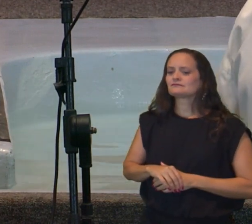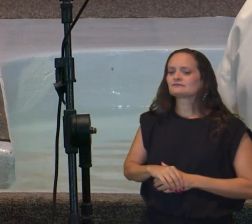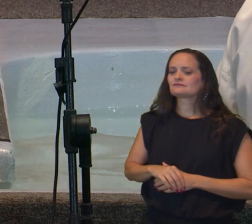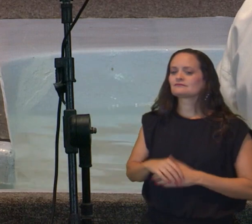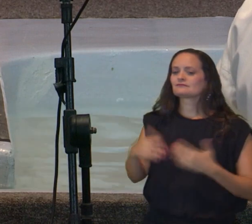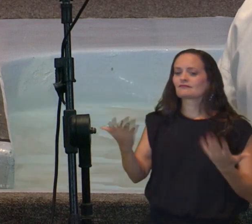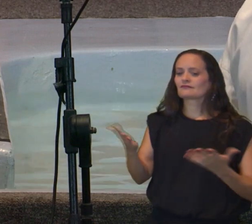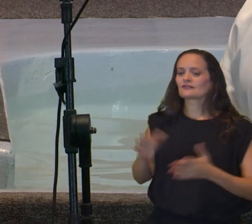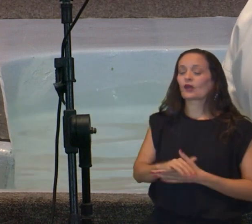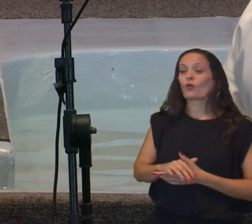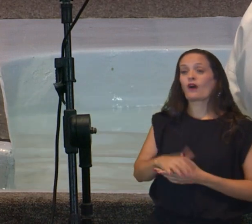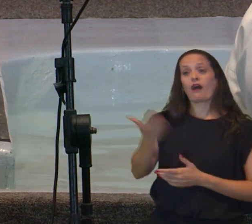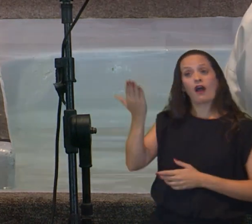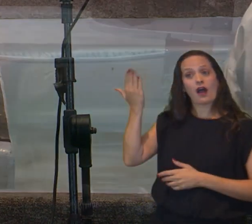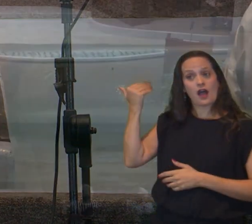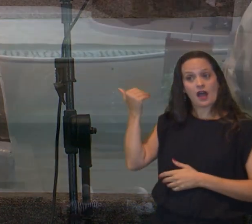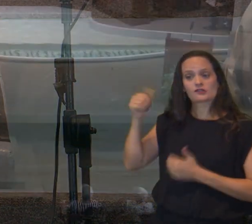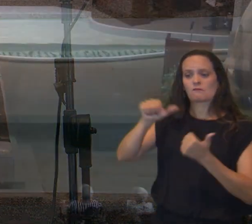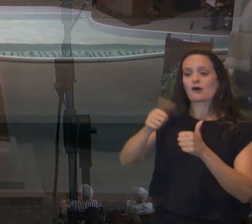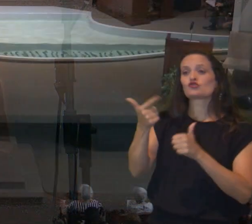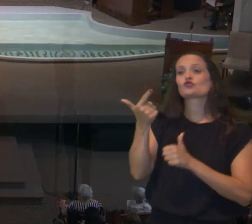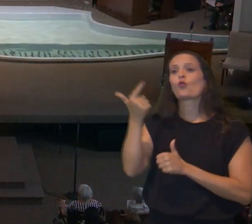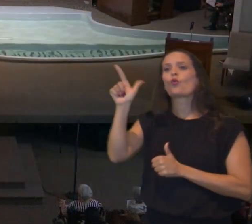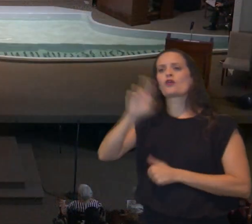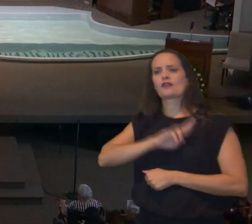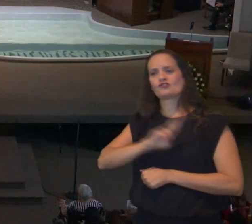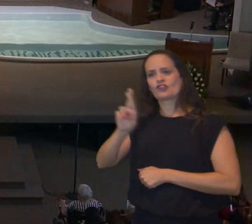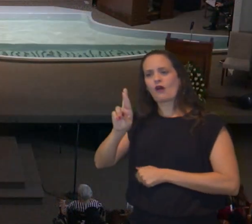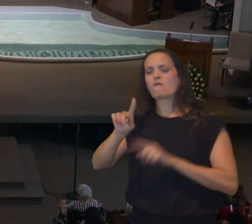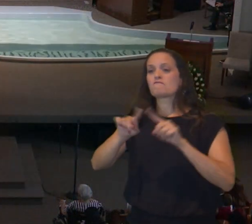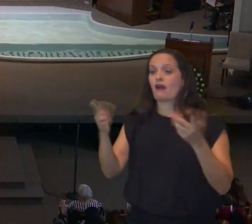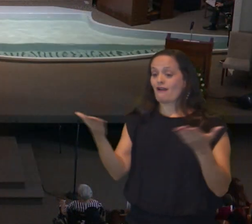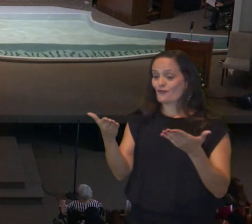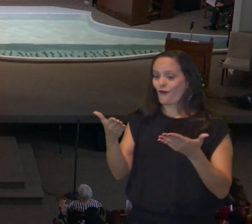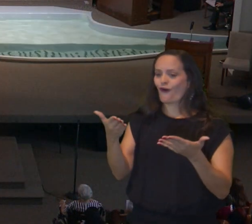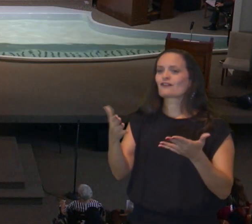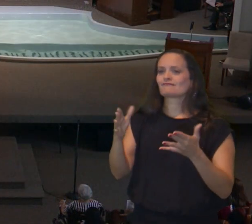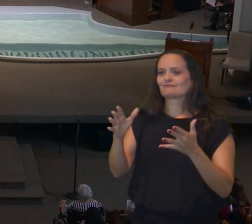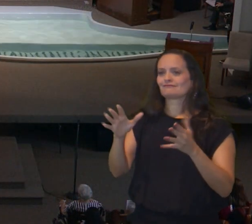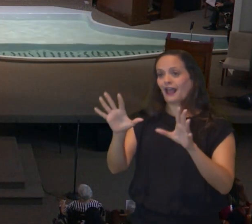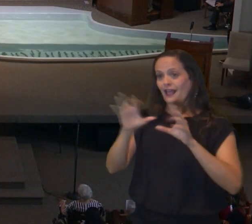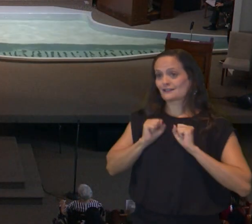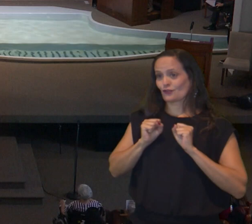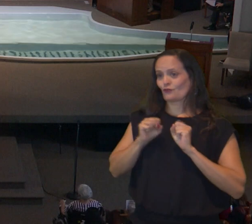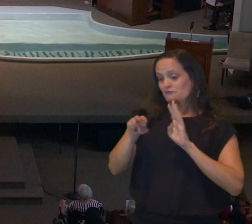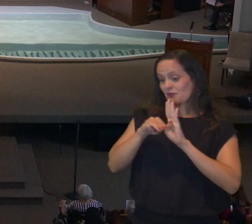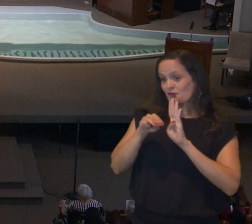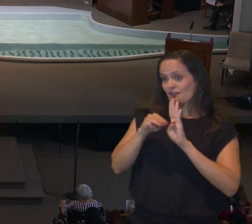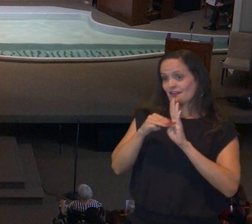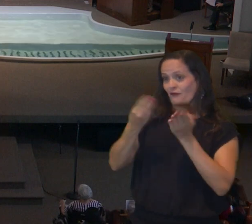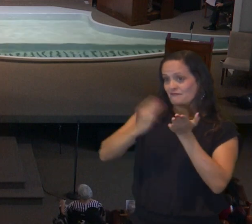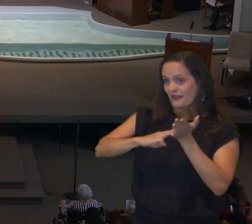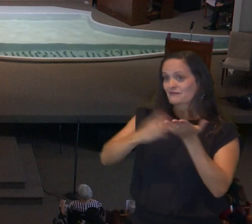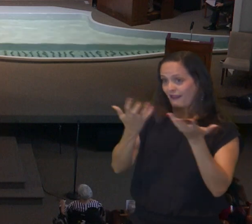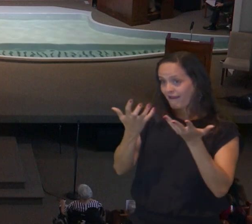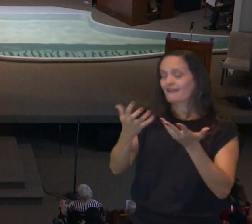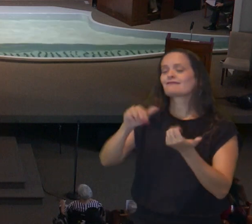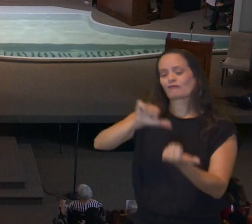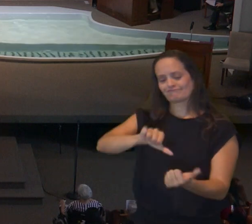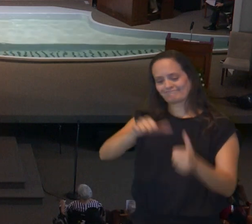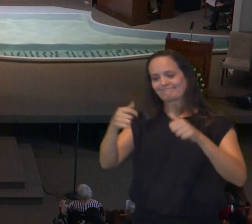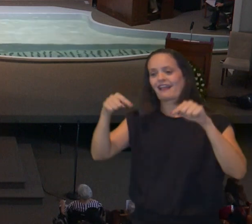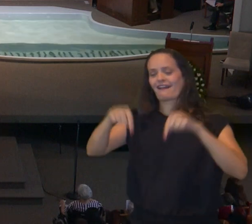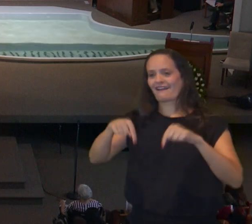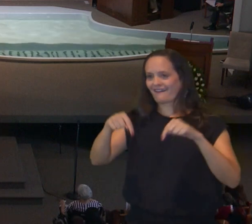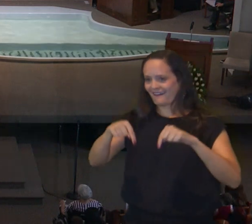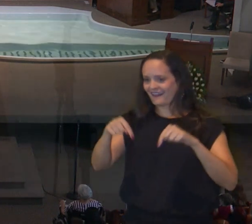na denominação anterior, ele então se sujeitou a ser batizado por imersão, que é a prática bíblica